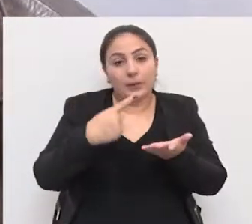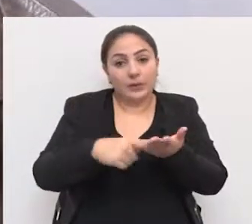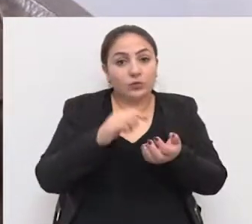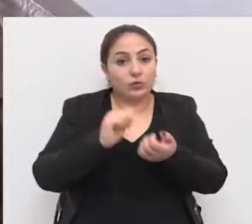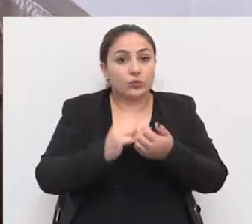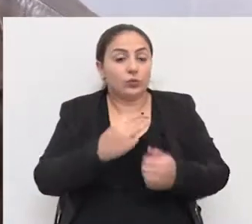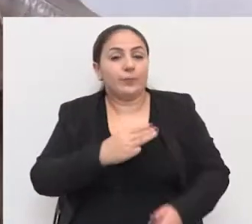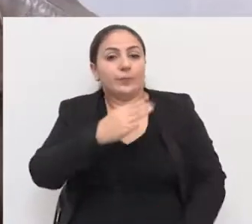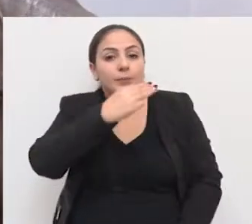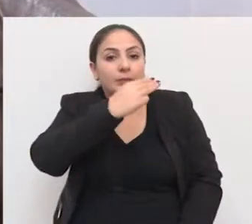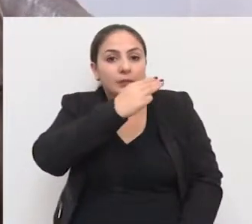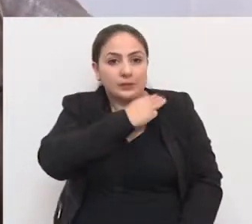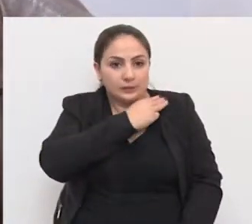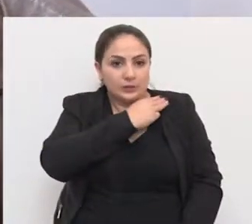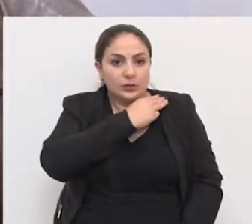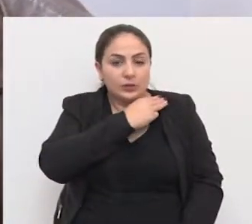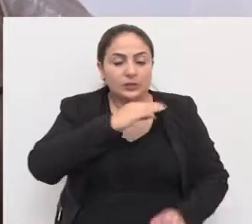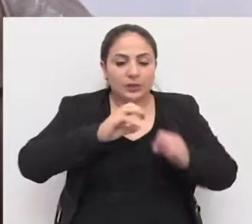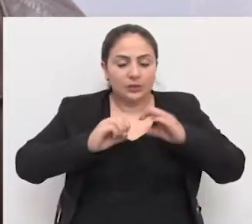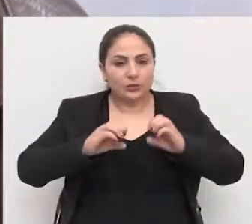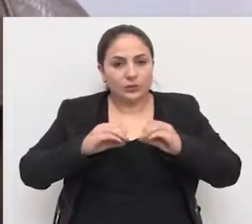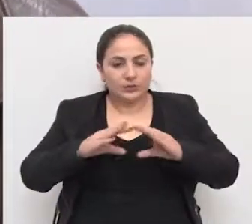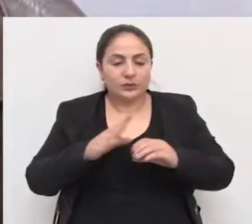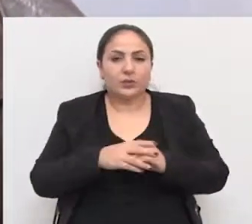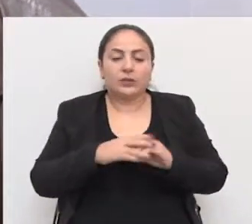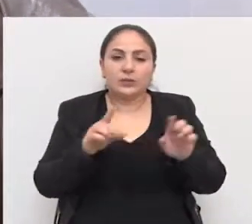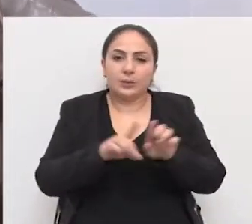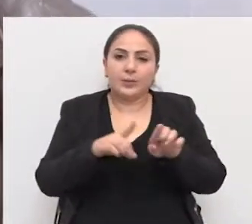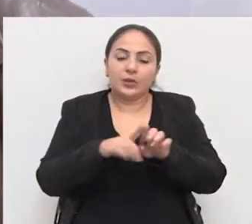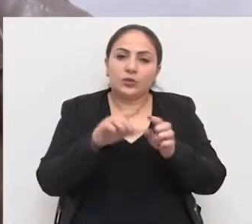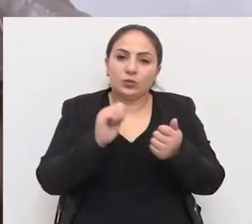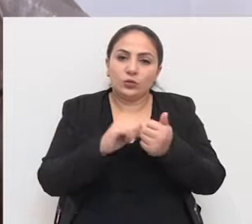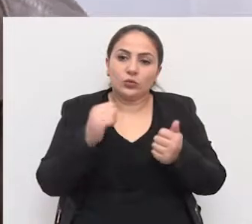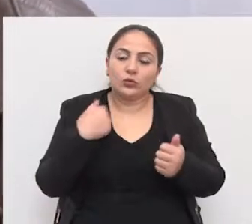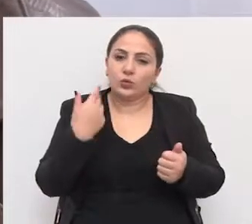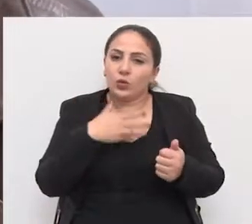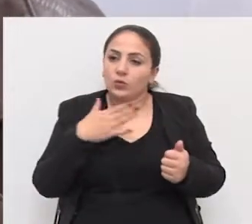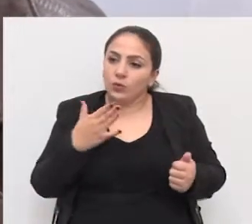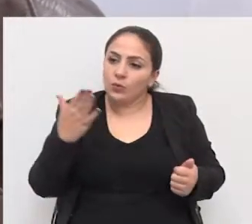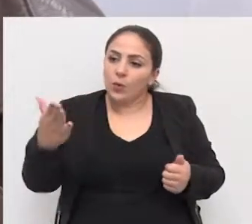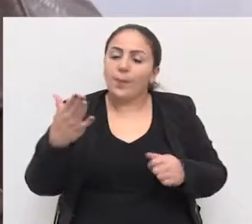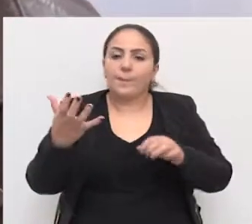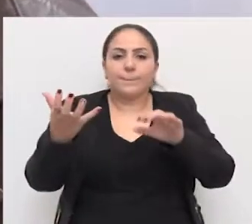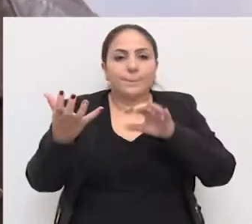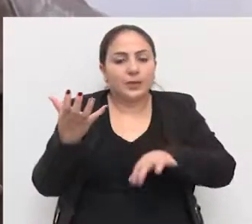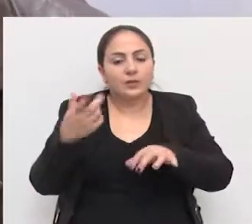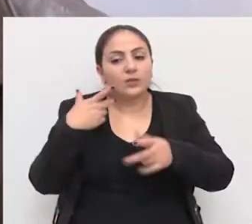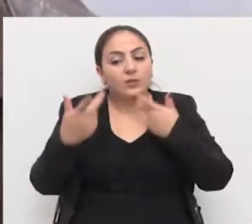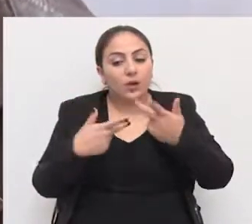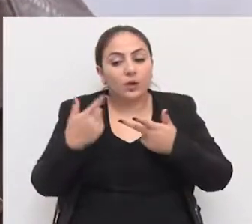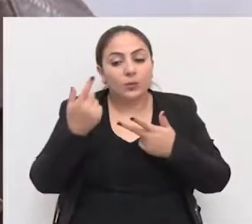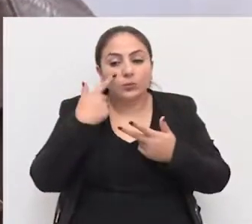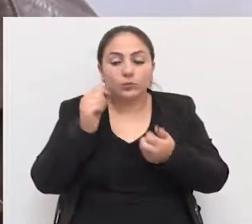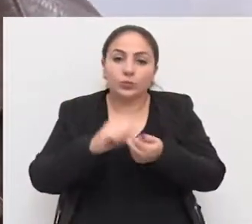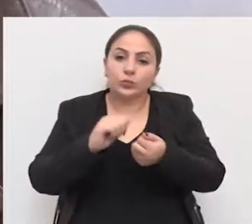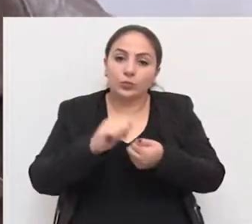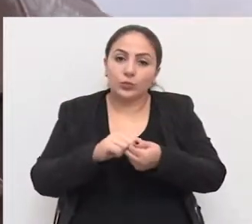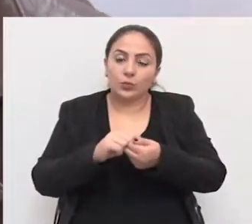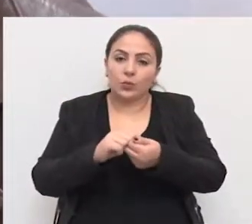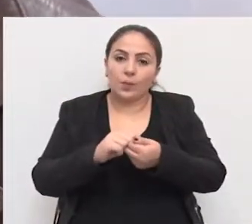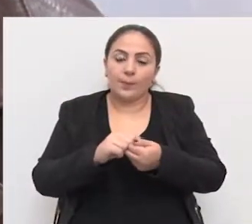o ministro da Educação e através disso eu fui em Brasília, falei com o